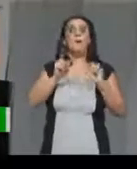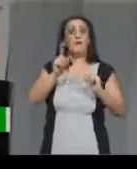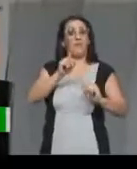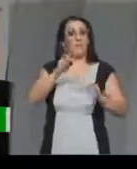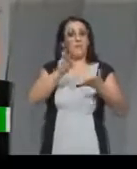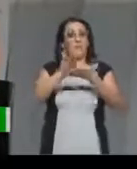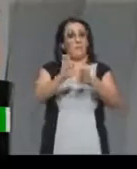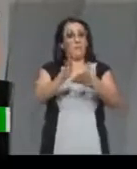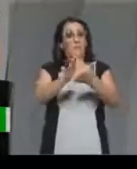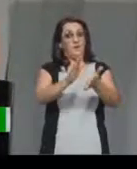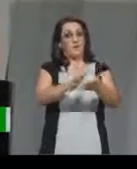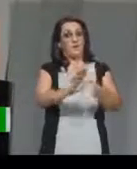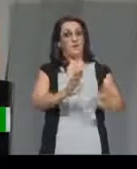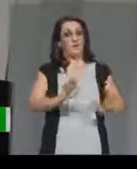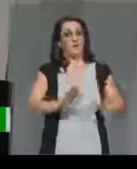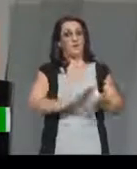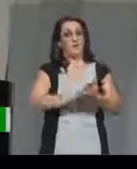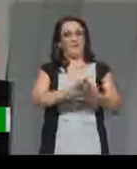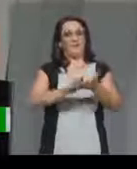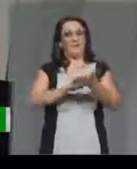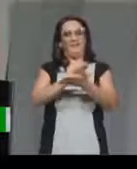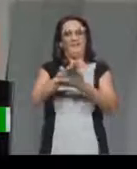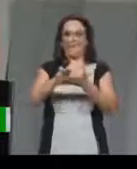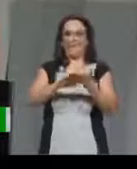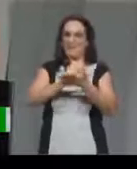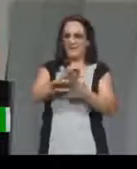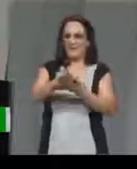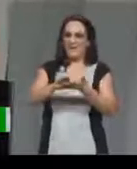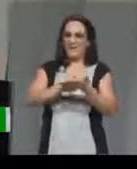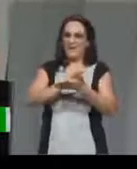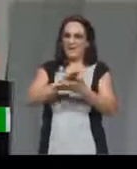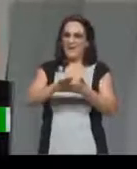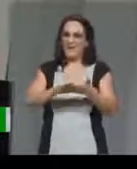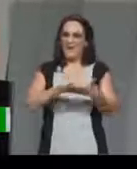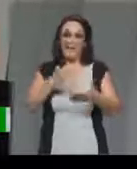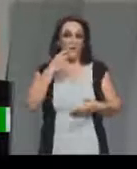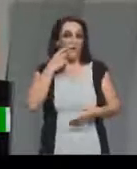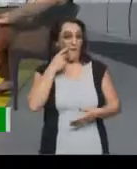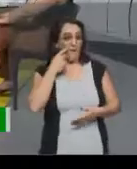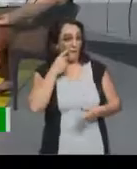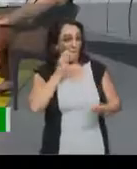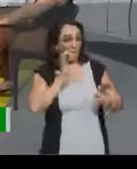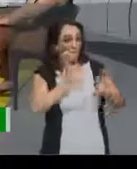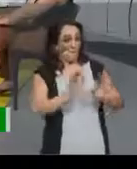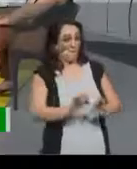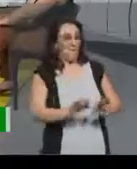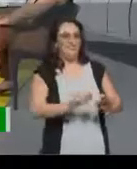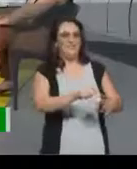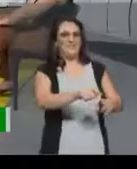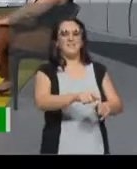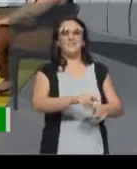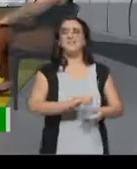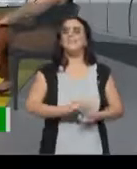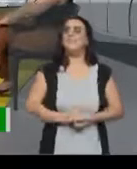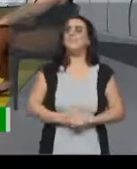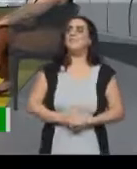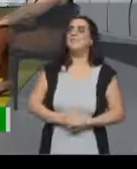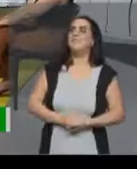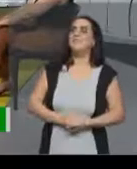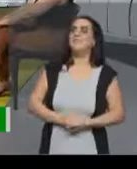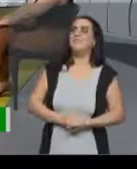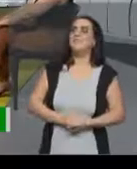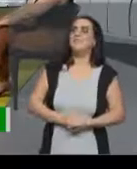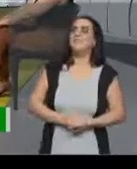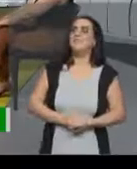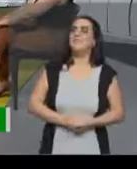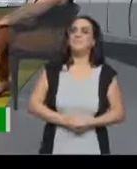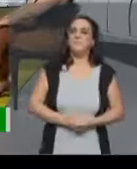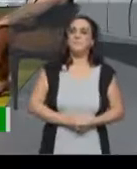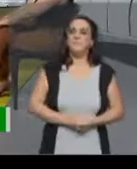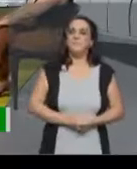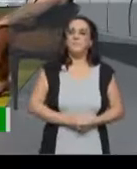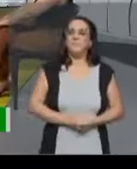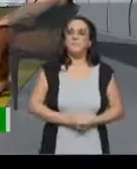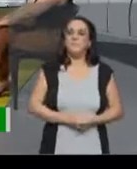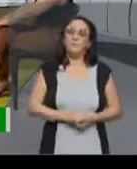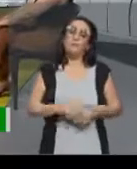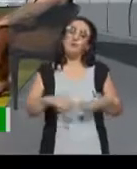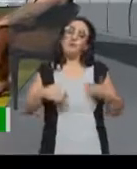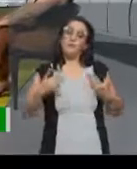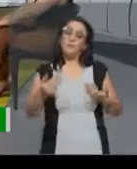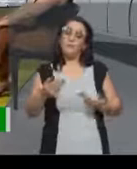professor? Para não perder tempo. Para não perder tempo. Deixa eu ver se é essa aqui mesmo que vai merecer meu tempo de hoje. Tá vendo aí?